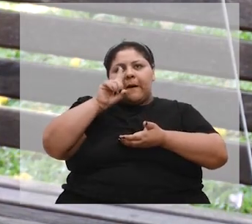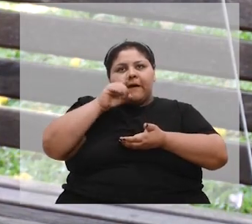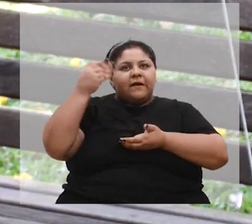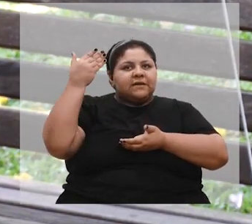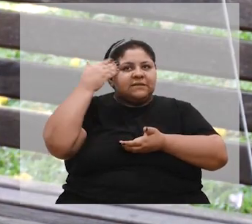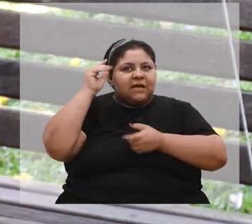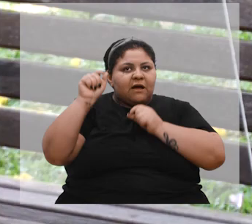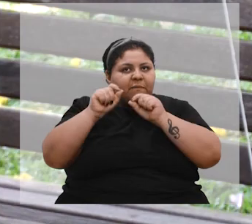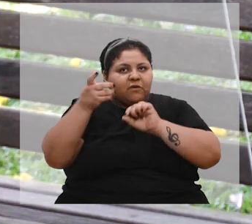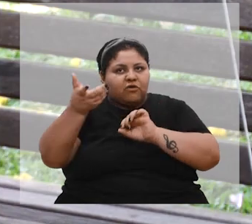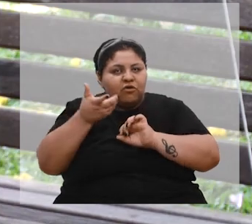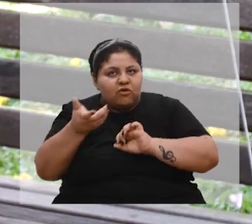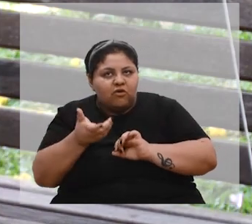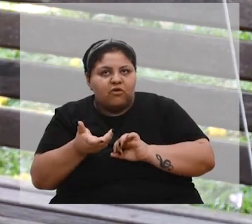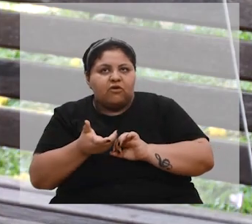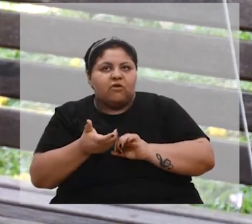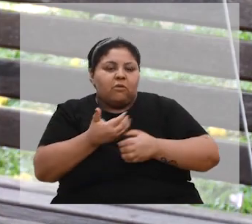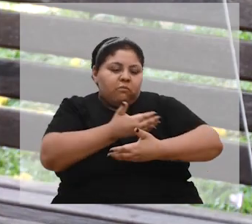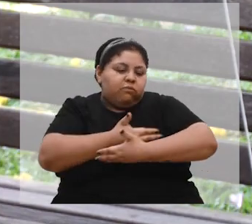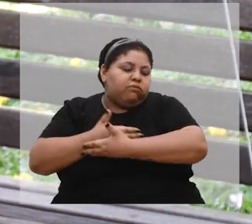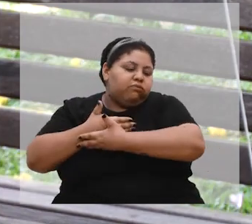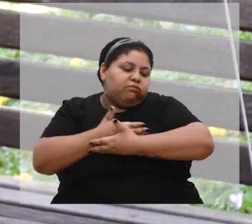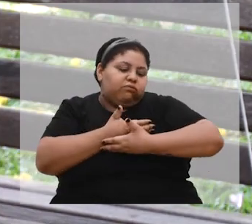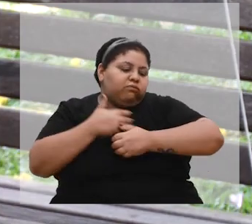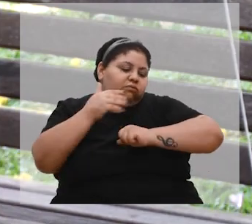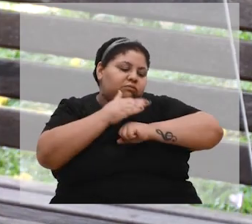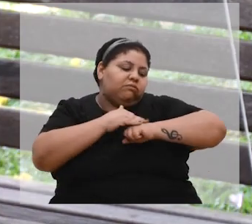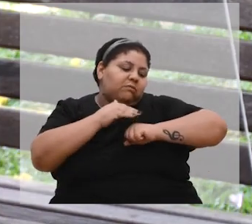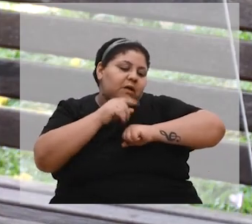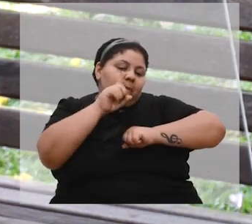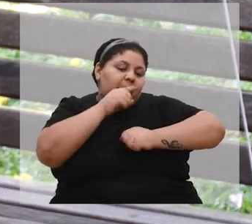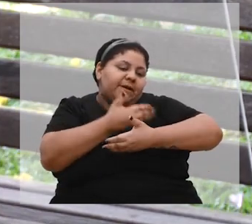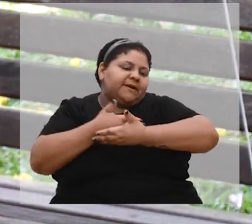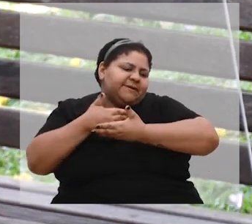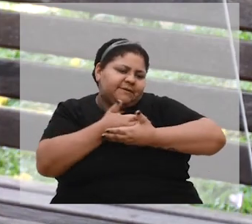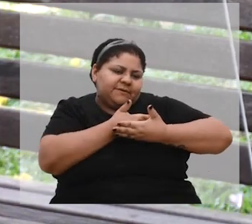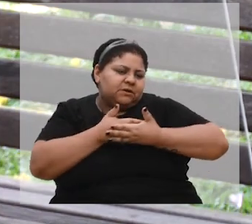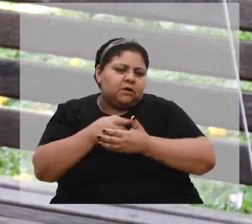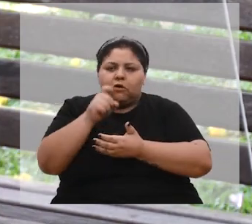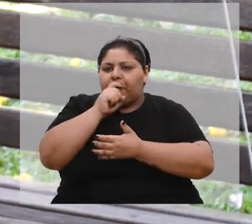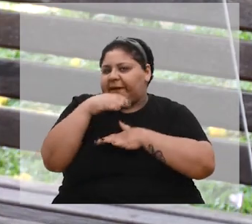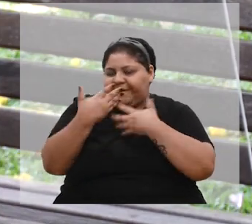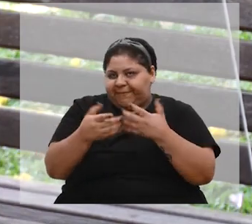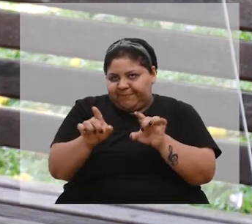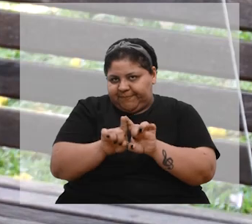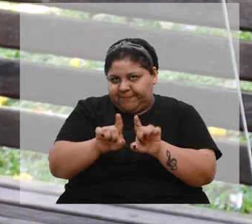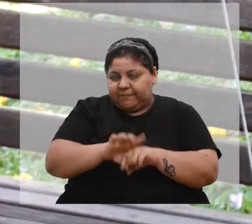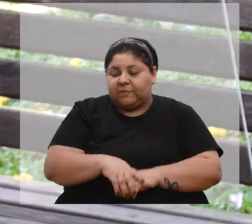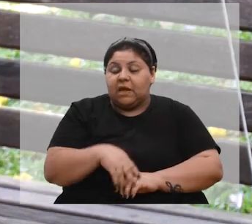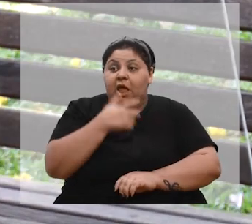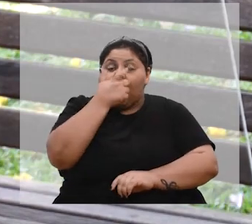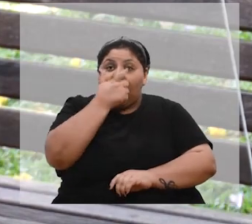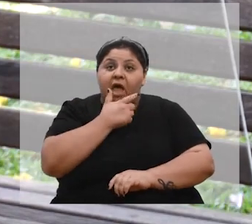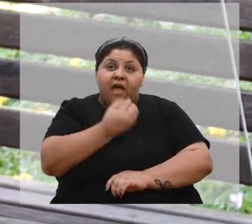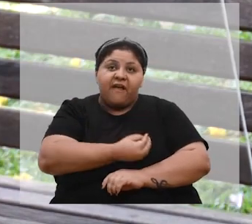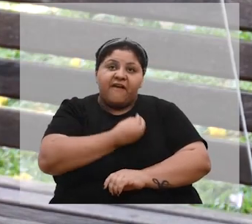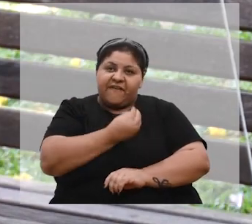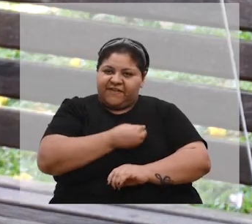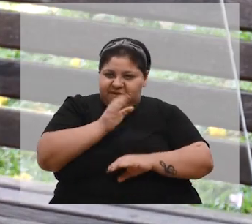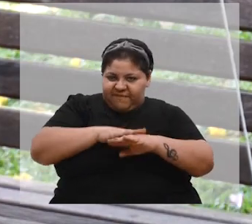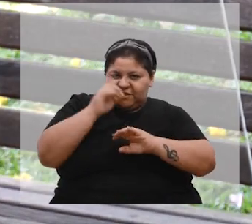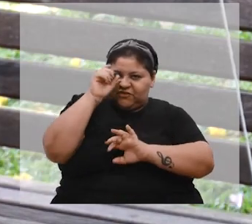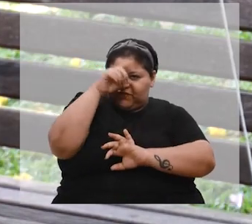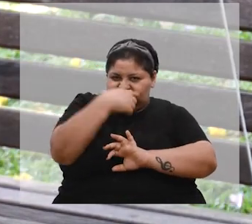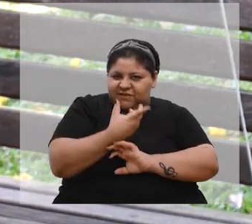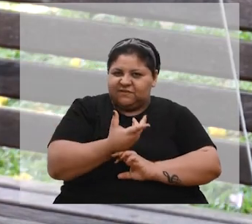tem a mãe sabe o que você quer, a mãe tá sempre te dando colo, a mãe sempre tá amparando, a mãe sempre tá ajudando, ou o pai, enfim. E aí parece que a